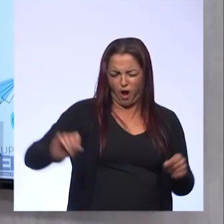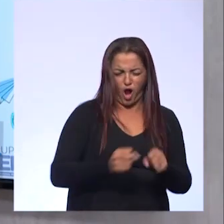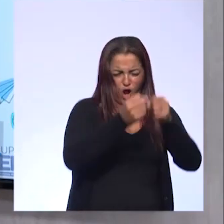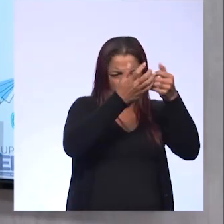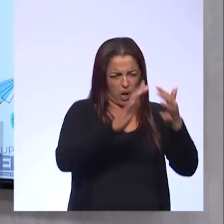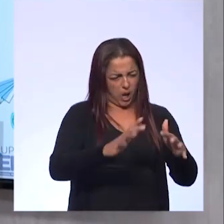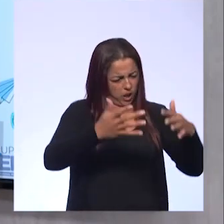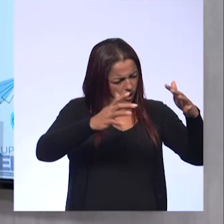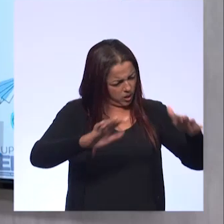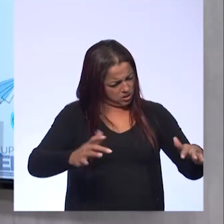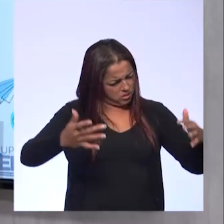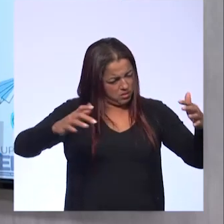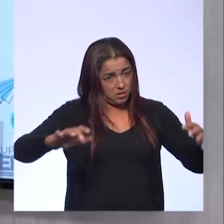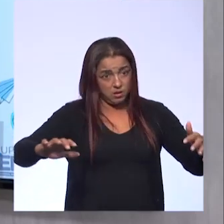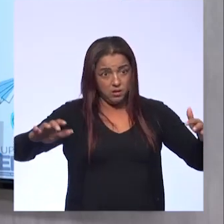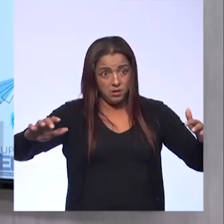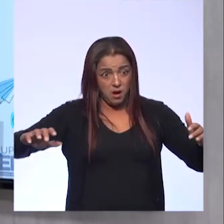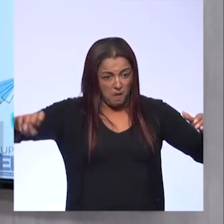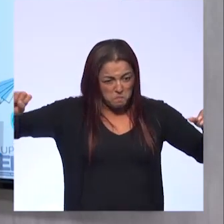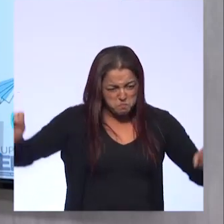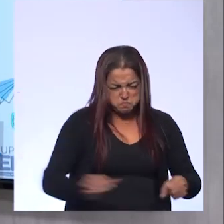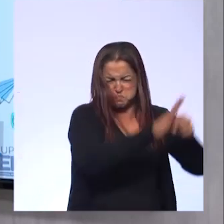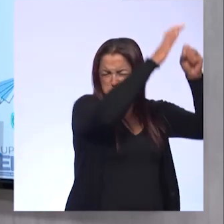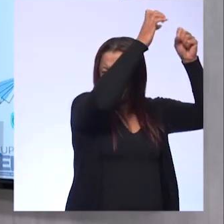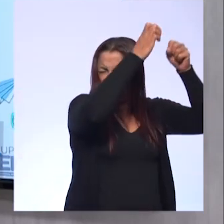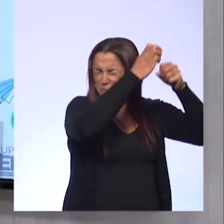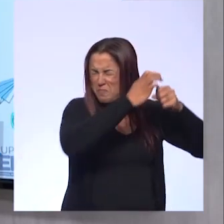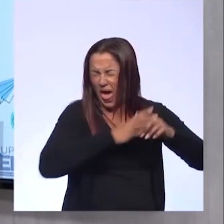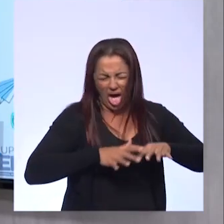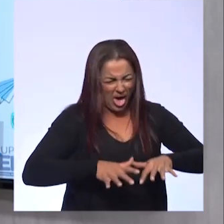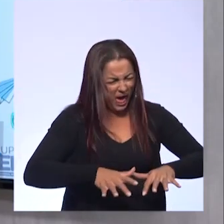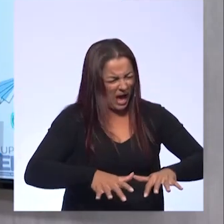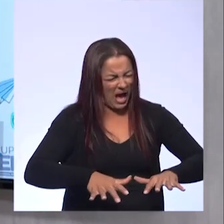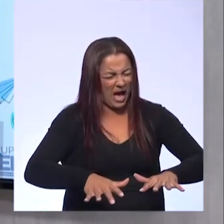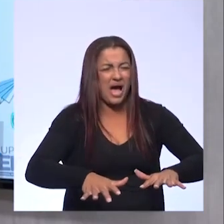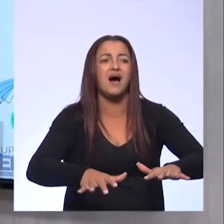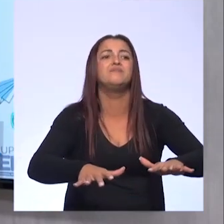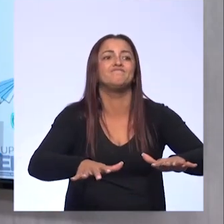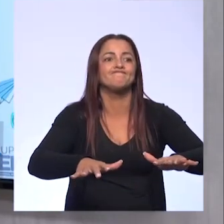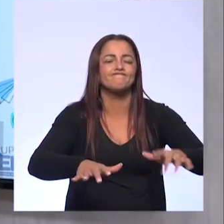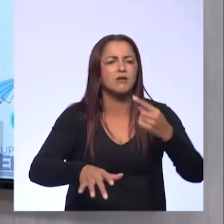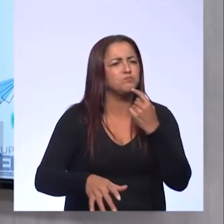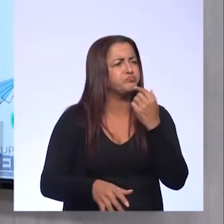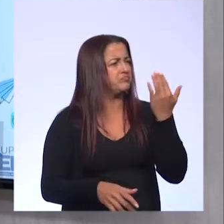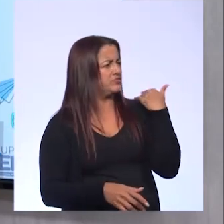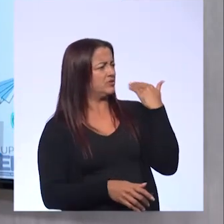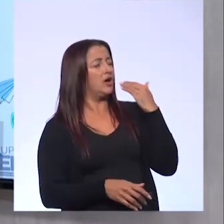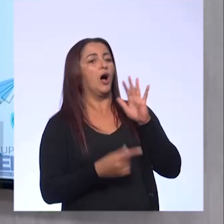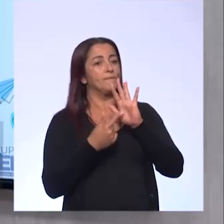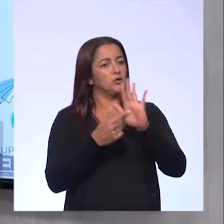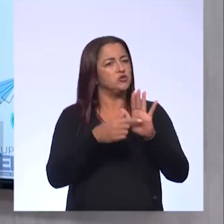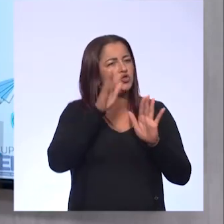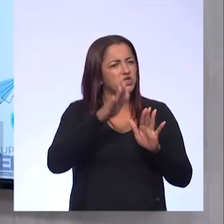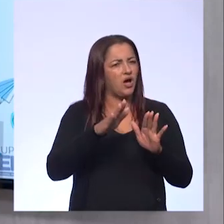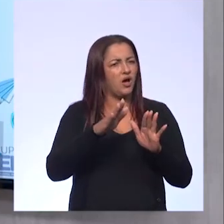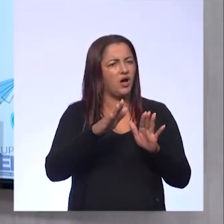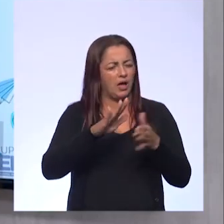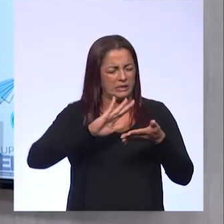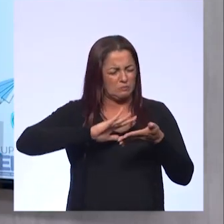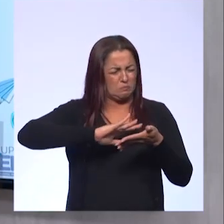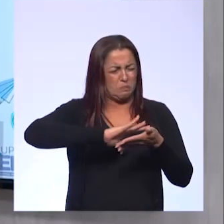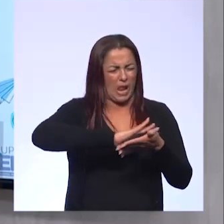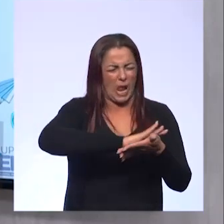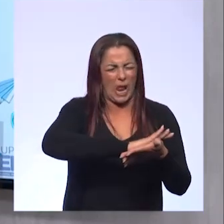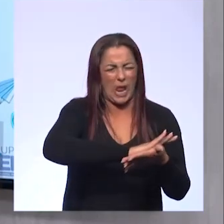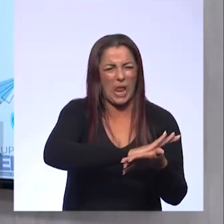sunami trágicos na história pertence inclusive nossa Porque que tu não estão tão destruidores devastadores uma